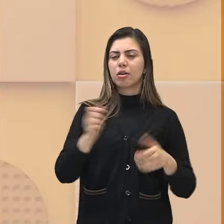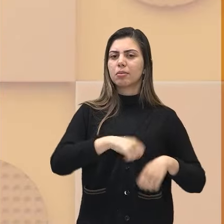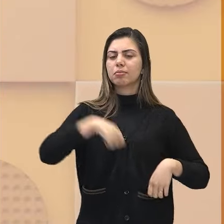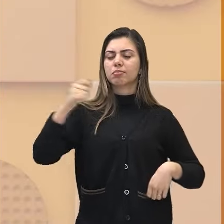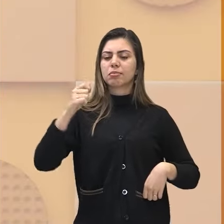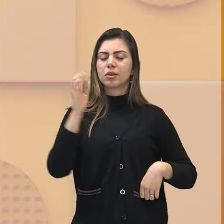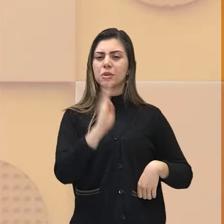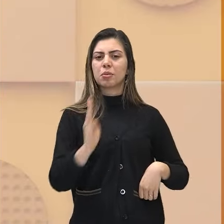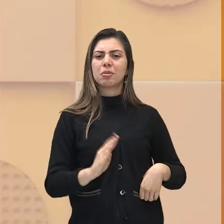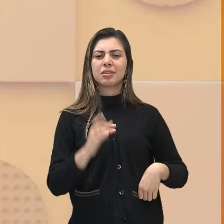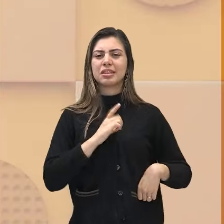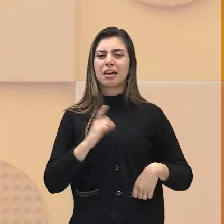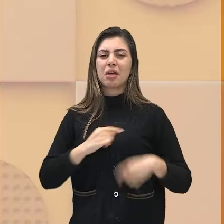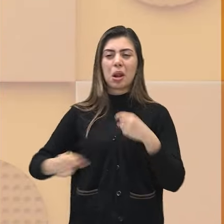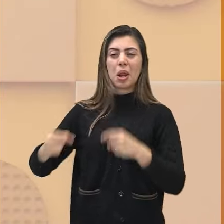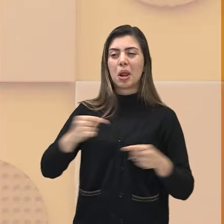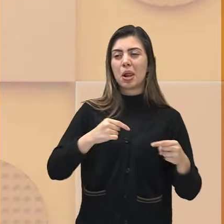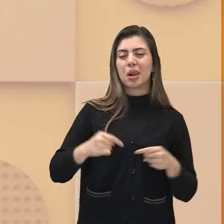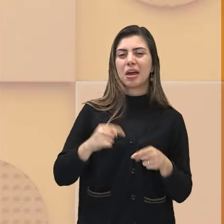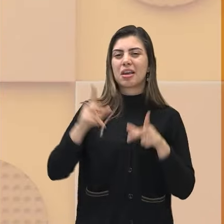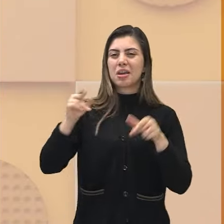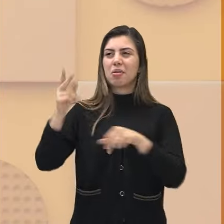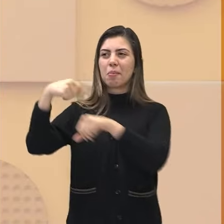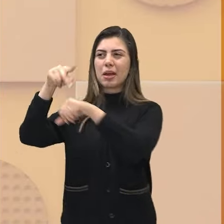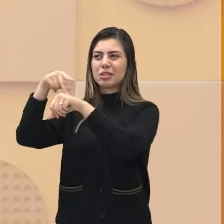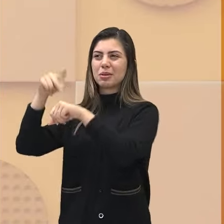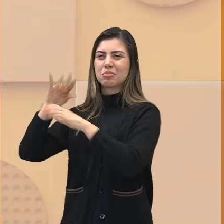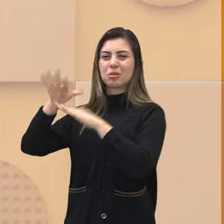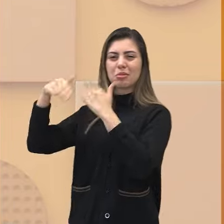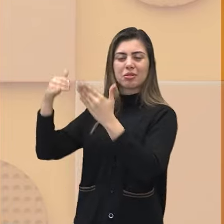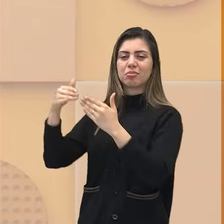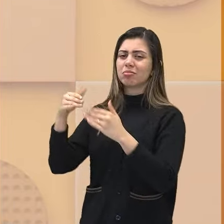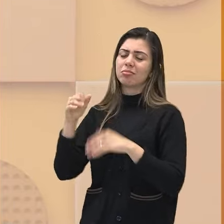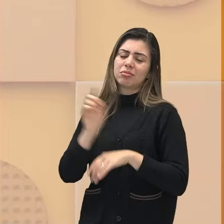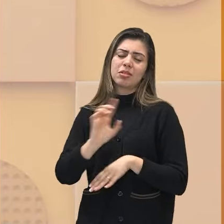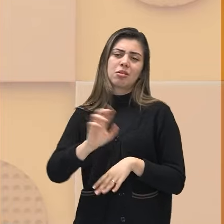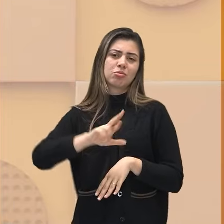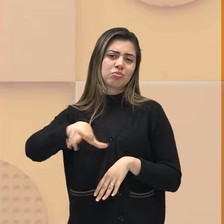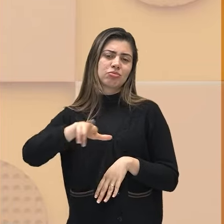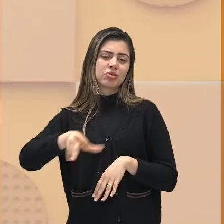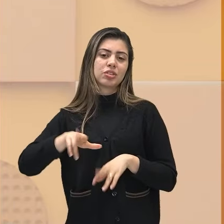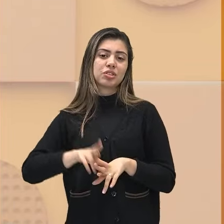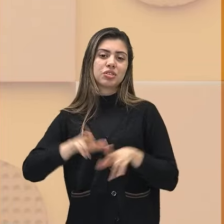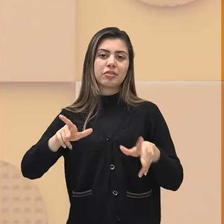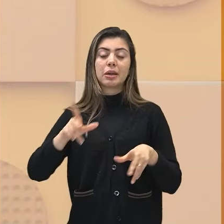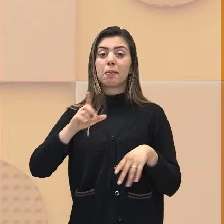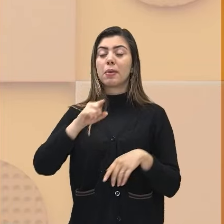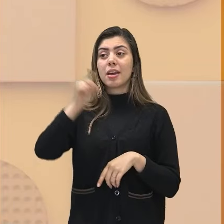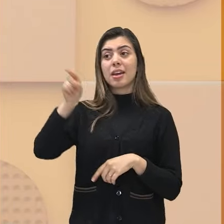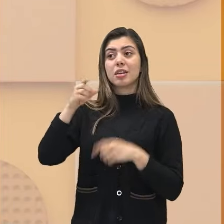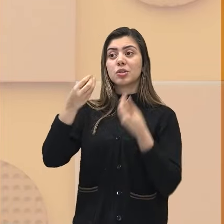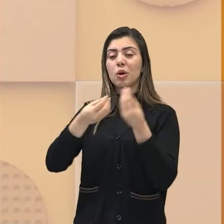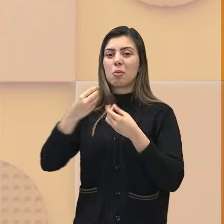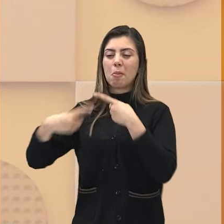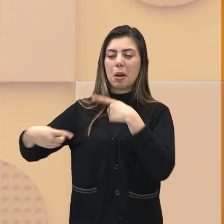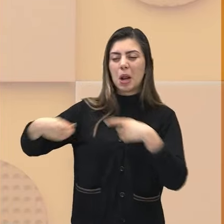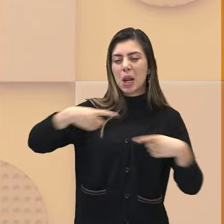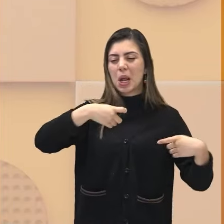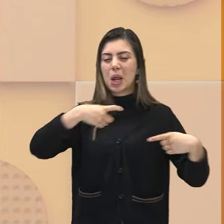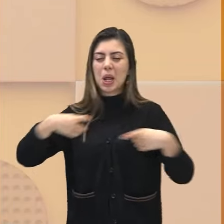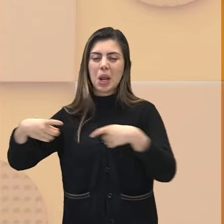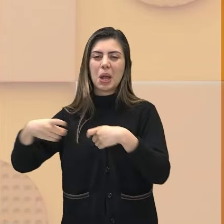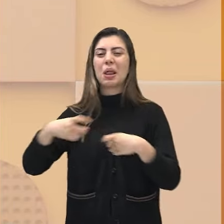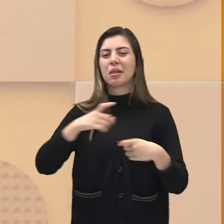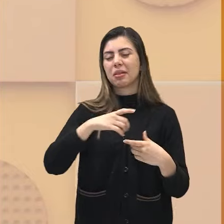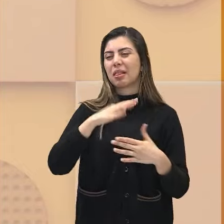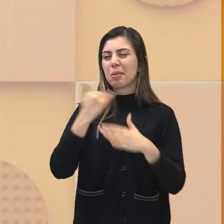tão conflituosa quanto a de outras nações aqui ao nosso lado, ou mesmo dos Estados Unidos, que tiveram que pegar em armas e lutar, né, onde houve